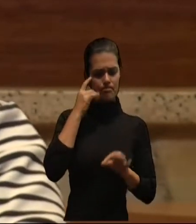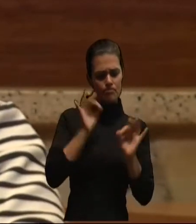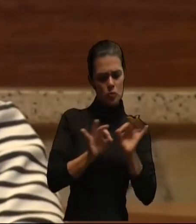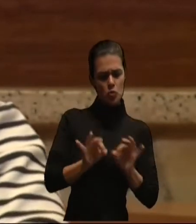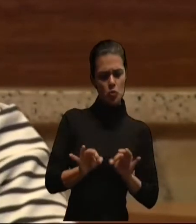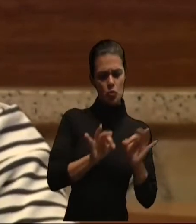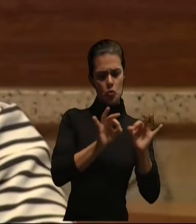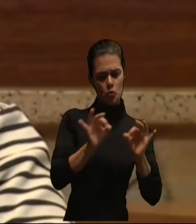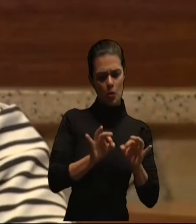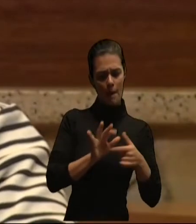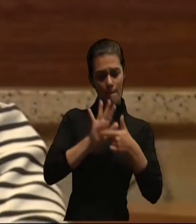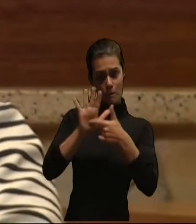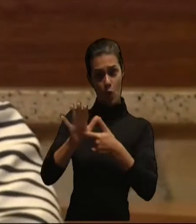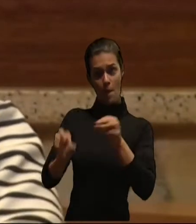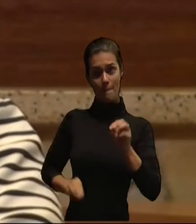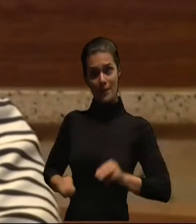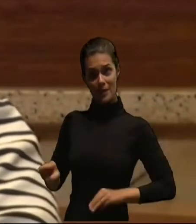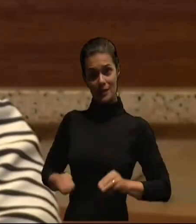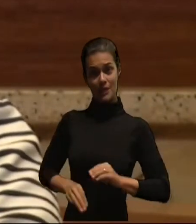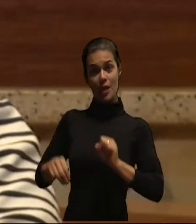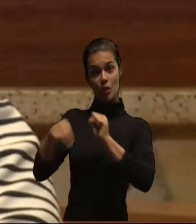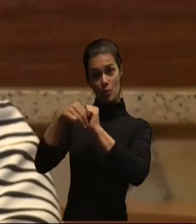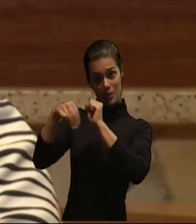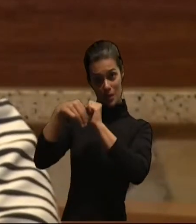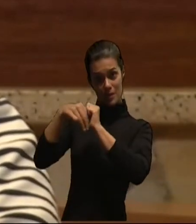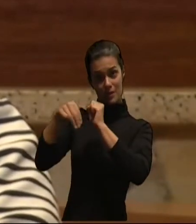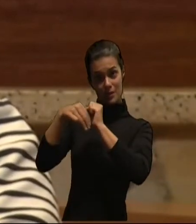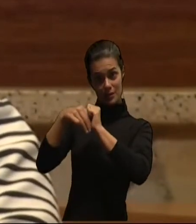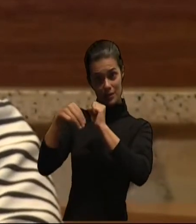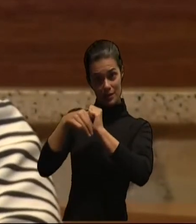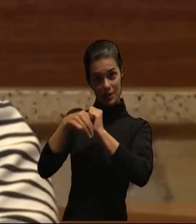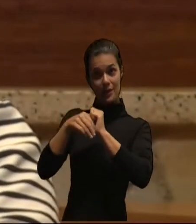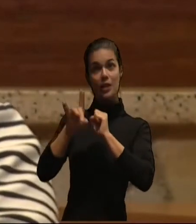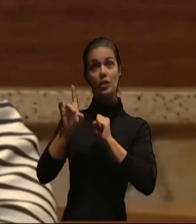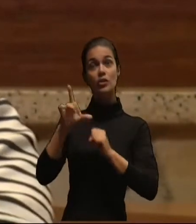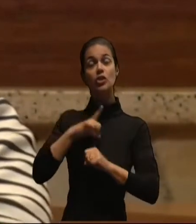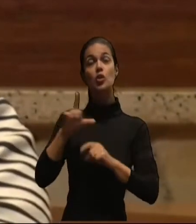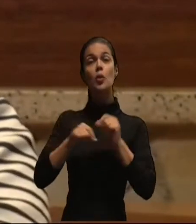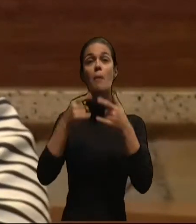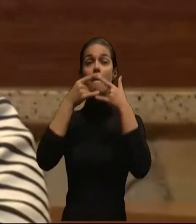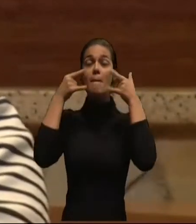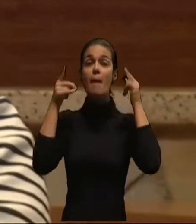elas aprovaram. Então, pastor, fizemos um protótipo de máscara para os surdos,